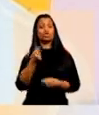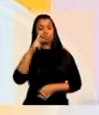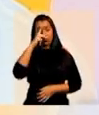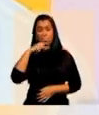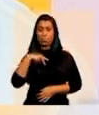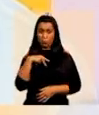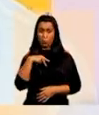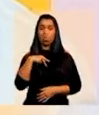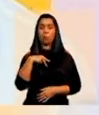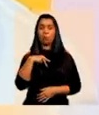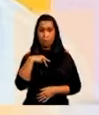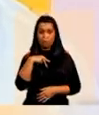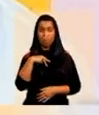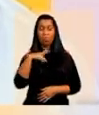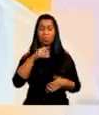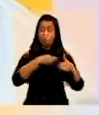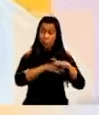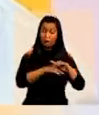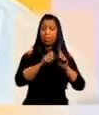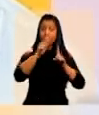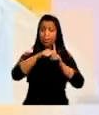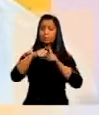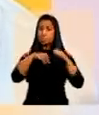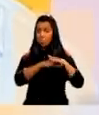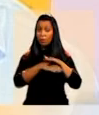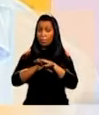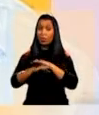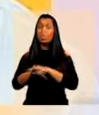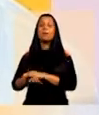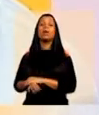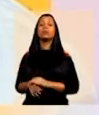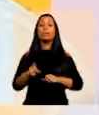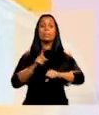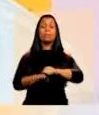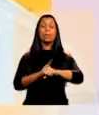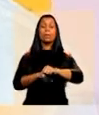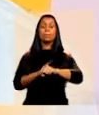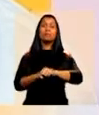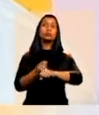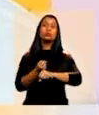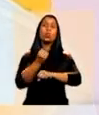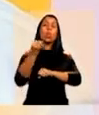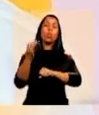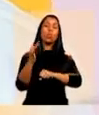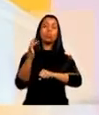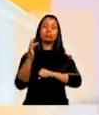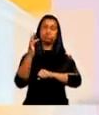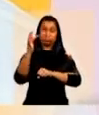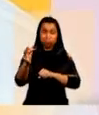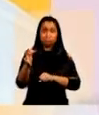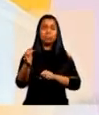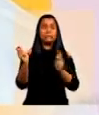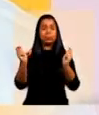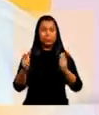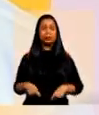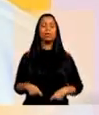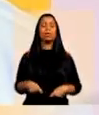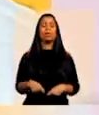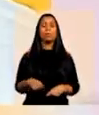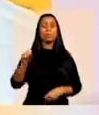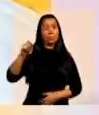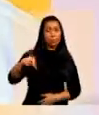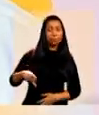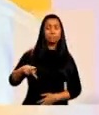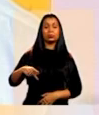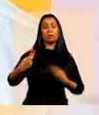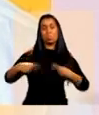com o meu dinheiro. Então, eu tenho controle de eu vou guardar um pouco todo mês para chegar a um determinado momento, daqui a alguns anos, que eu posso